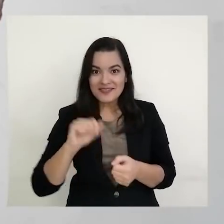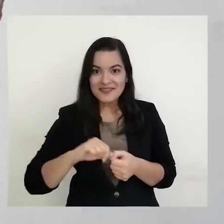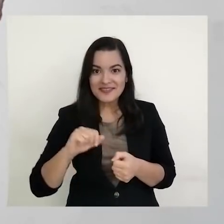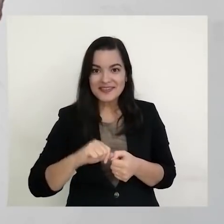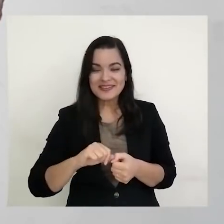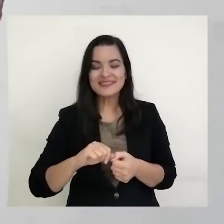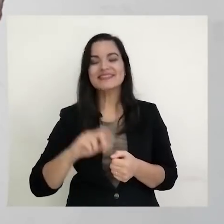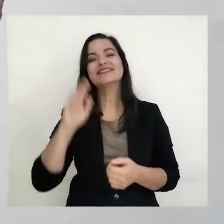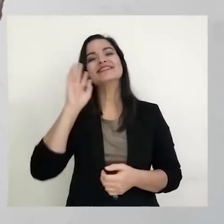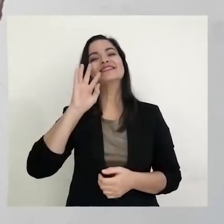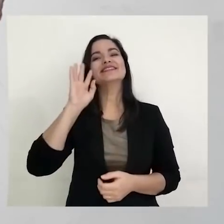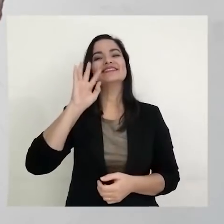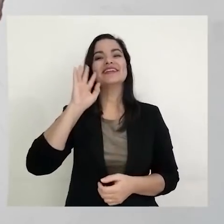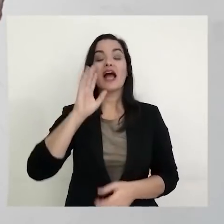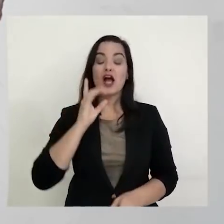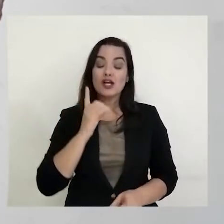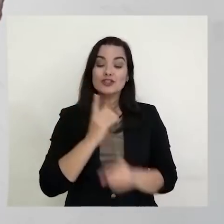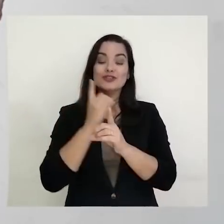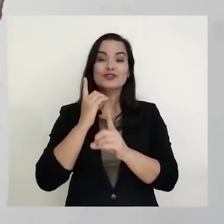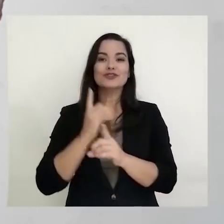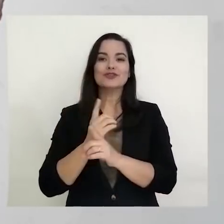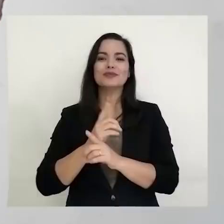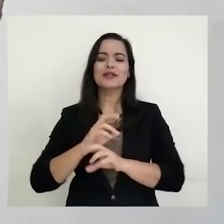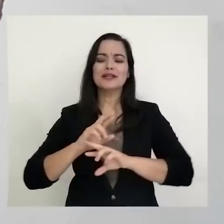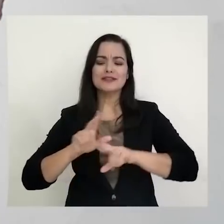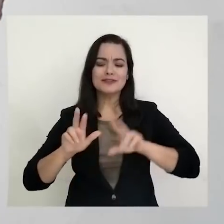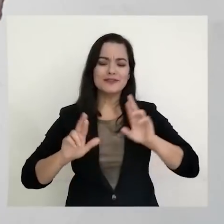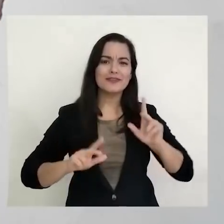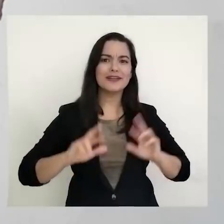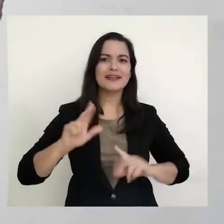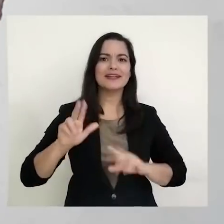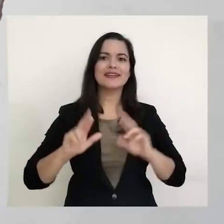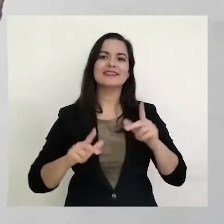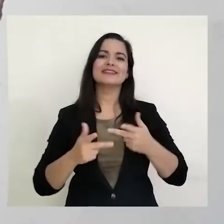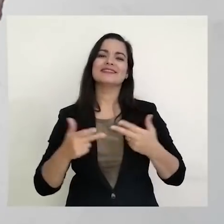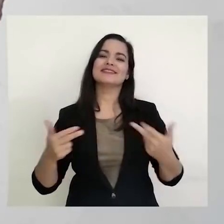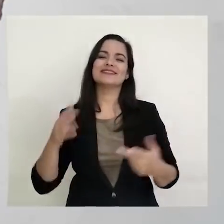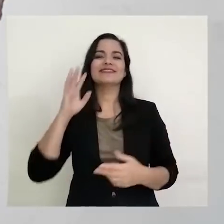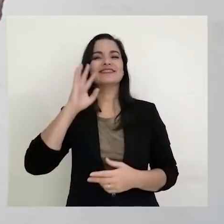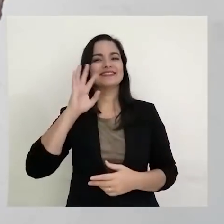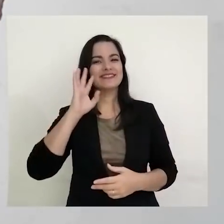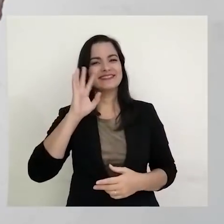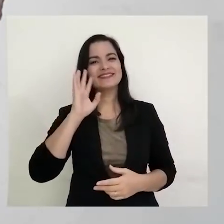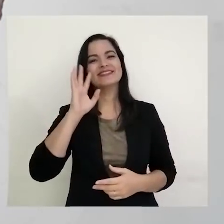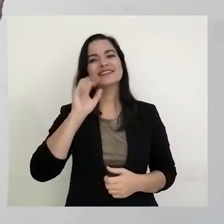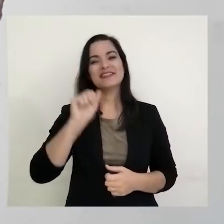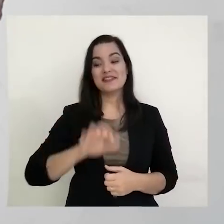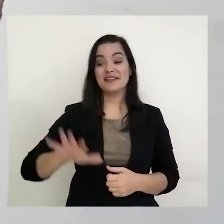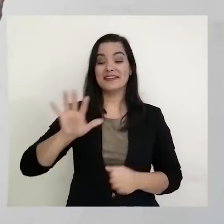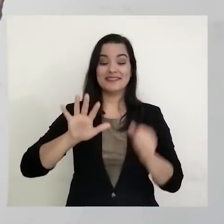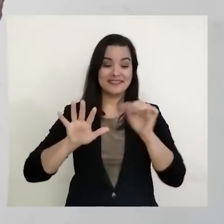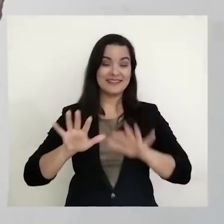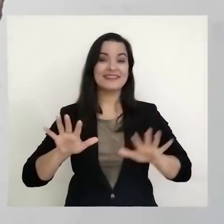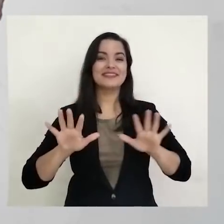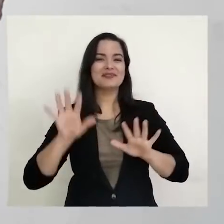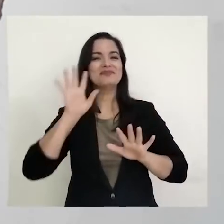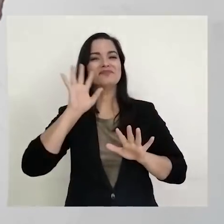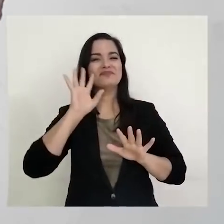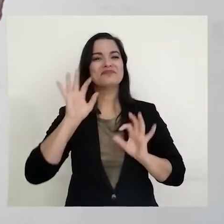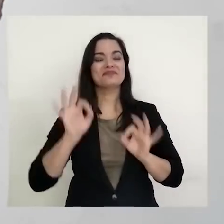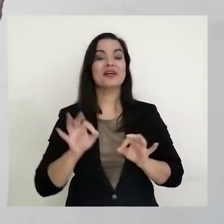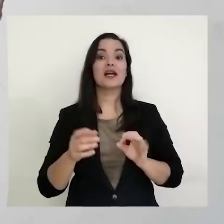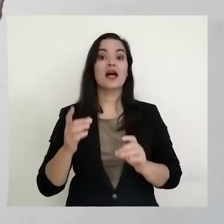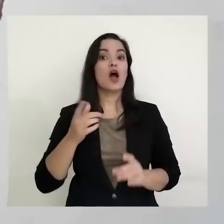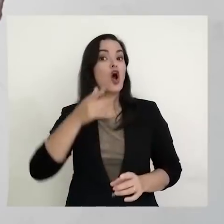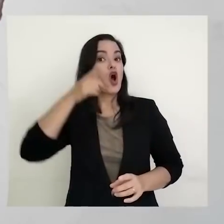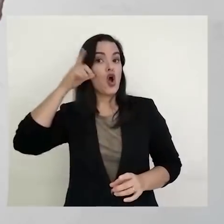gente descobrir as diferenças que temos entre os objetos, entre as imagens, né? No encontro de